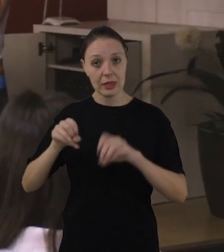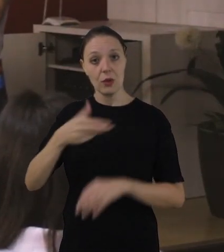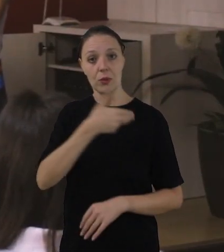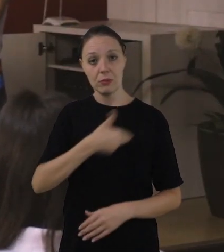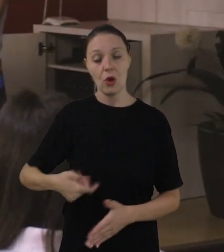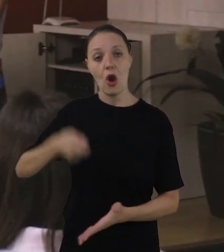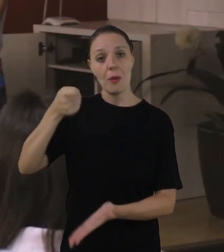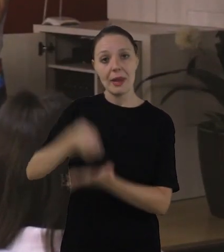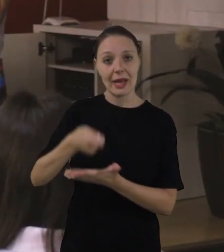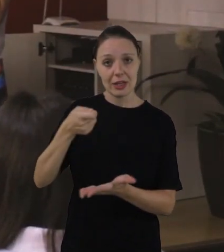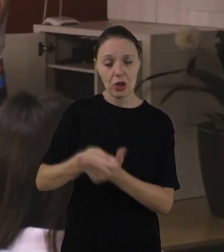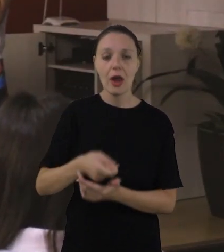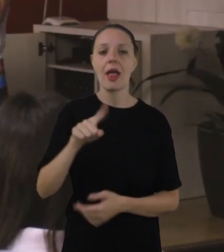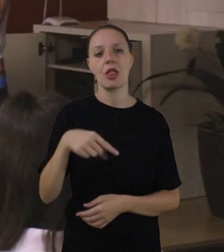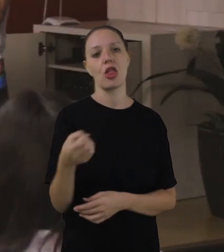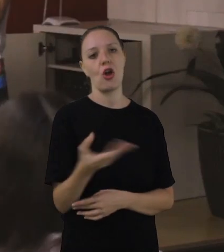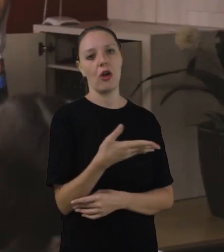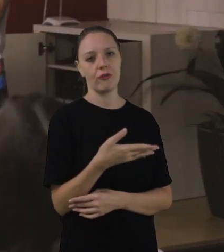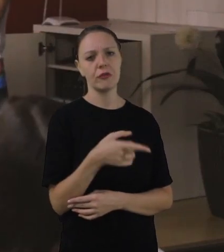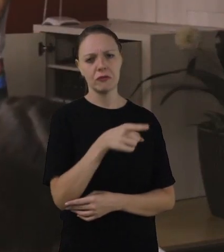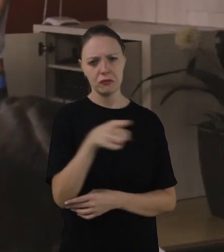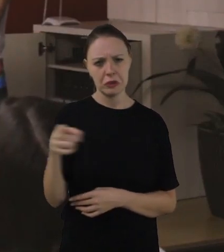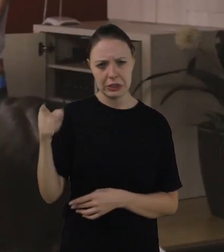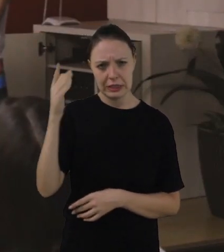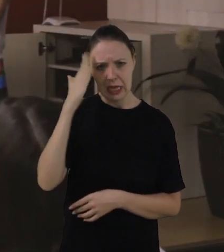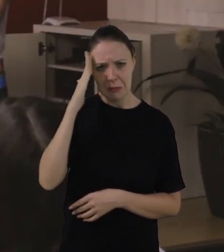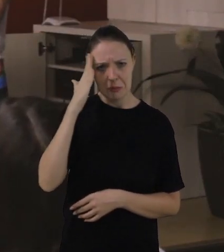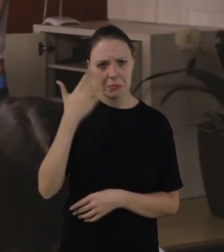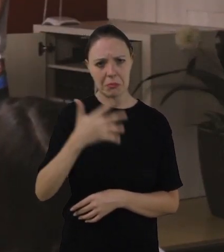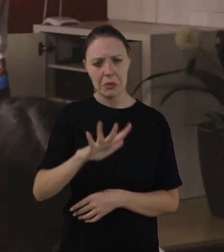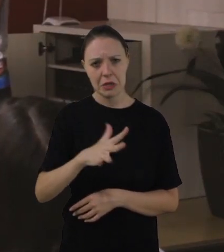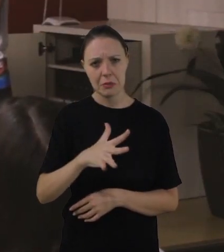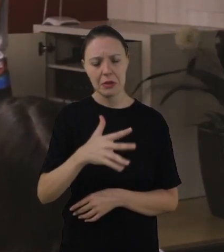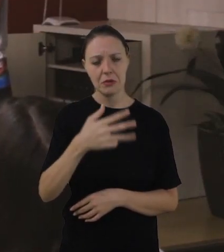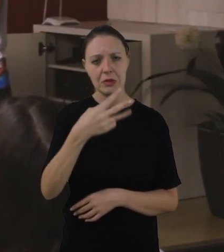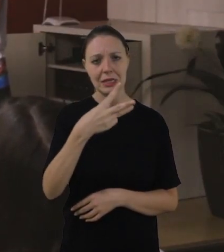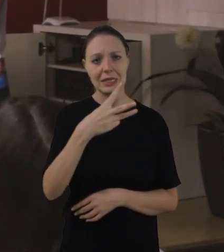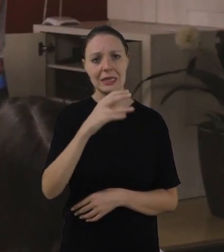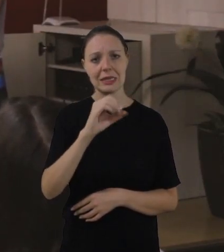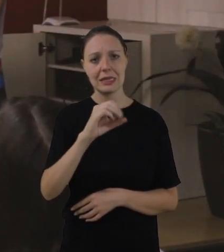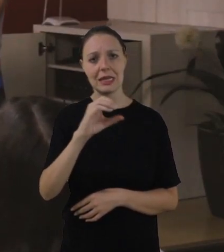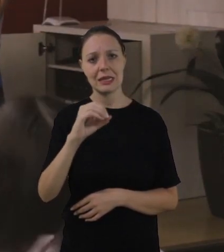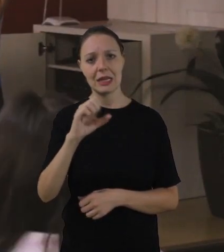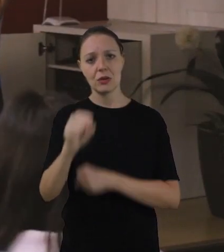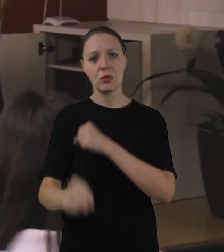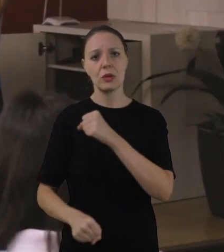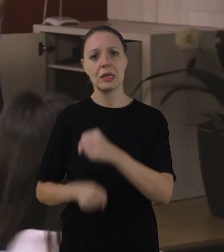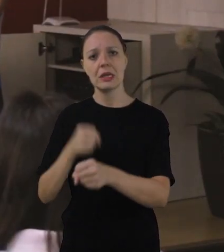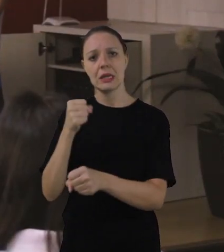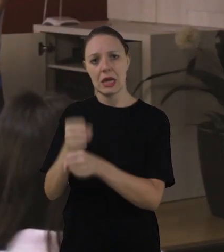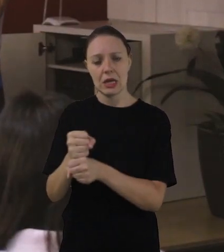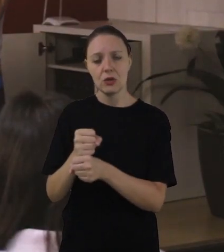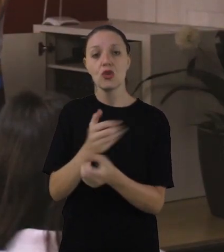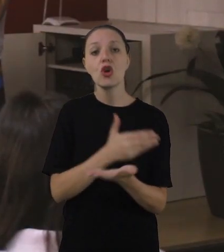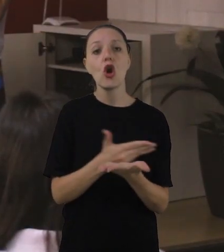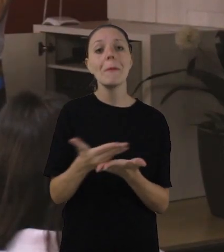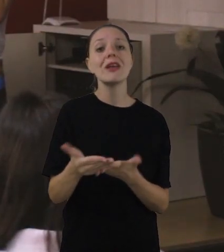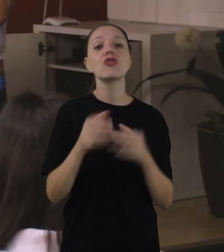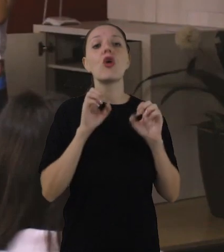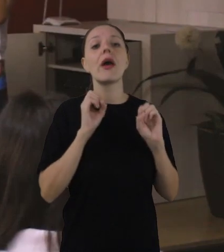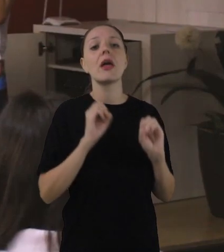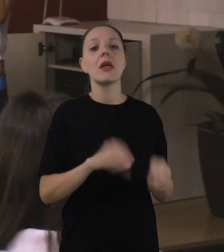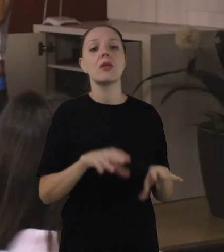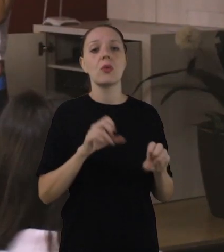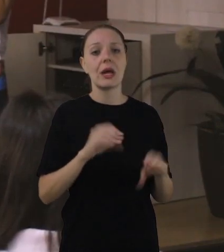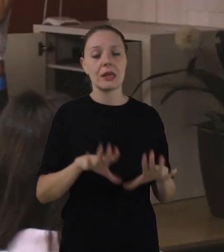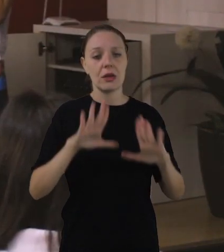surgiu não faz muito tempo. Eu não sei se vocês sabem, mas faz questão de 300 anos, a humanidade, digamos assim, que a gente vai contar